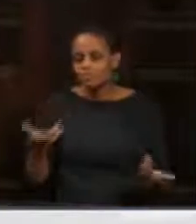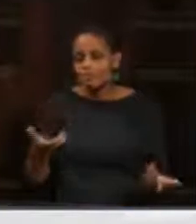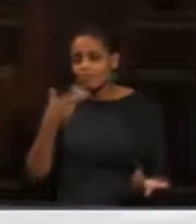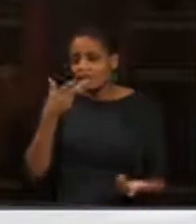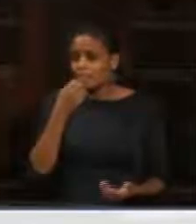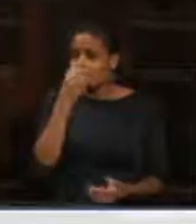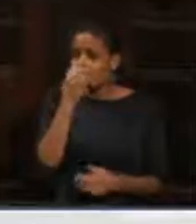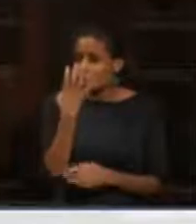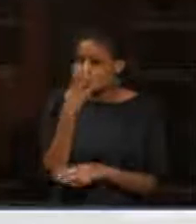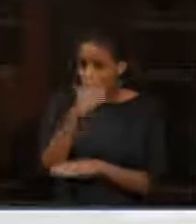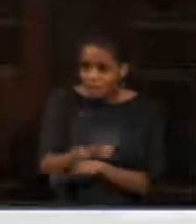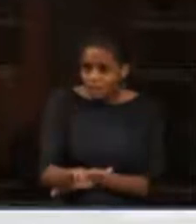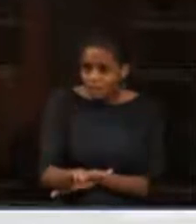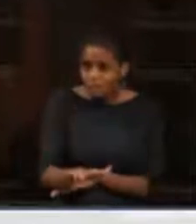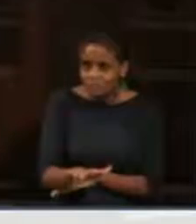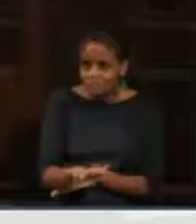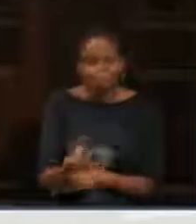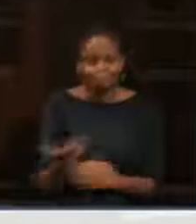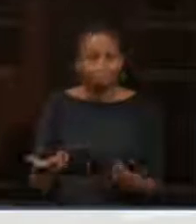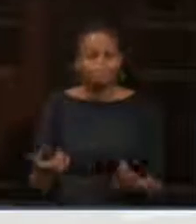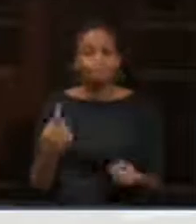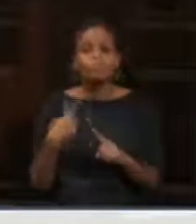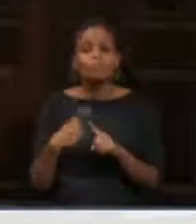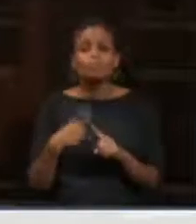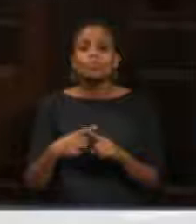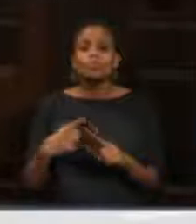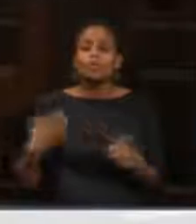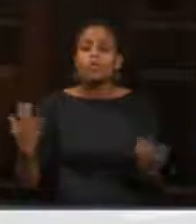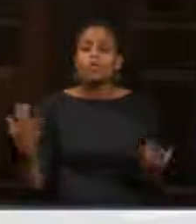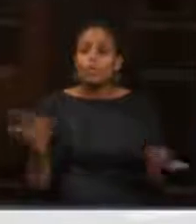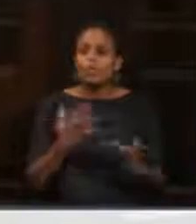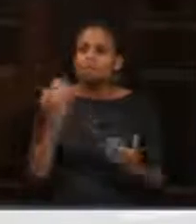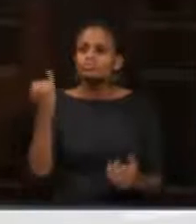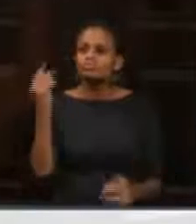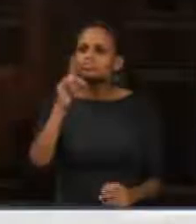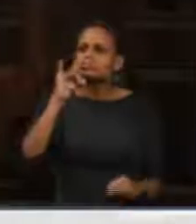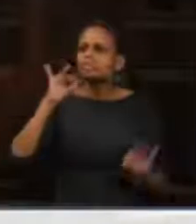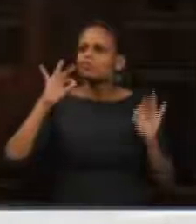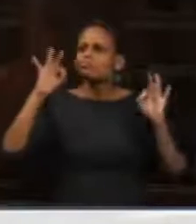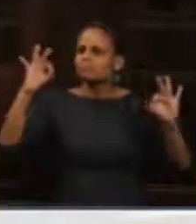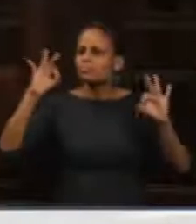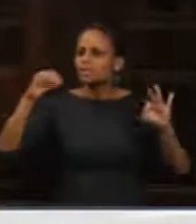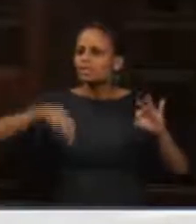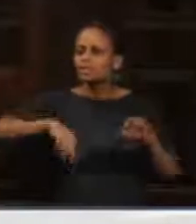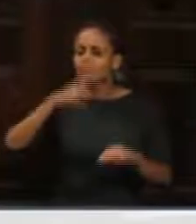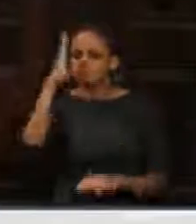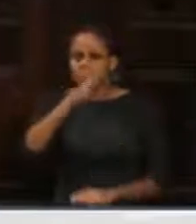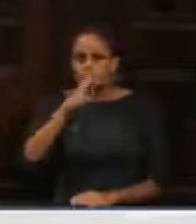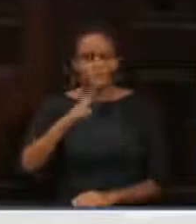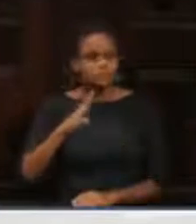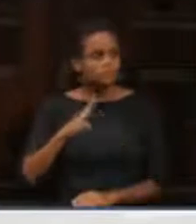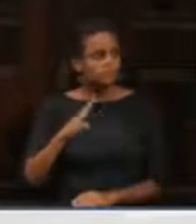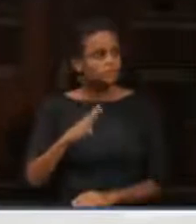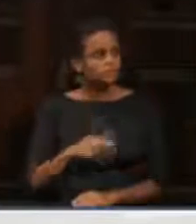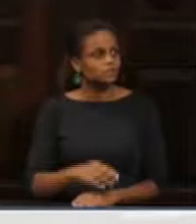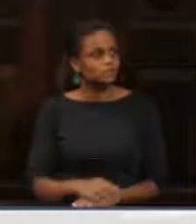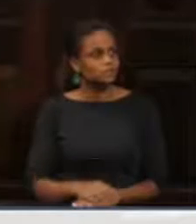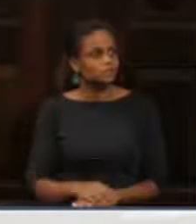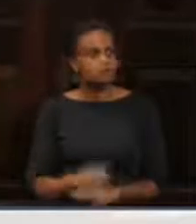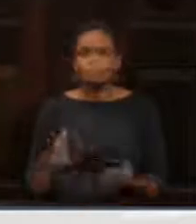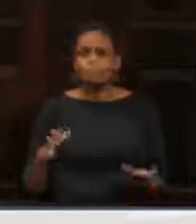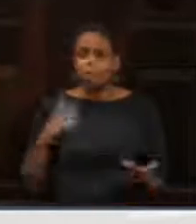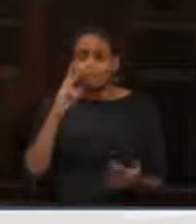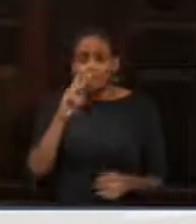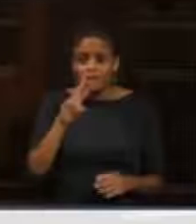Porque hoje é um dia muito simbólico para o nosso país. Afinal de contas, a gente tem aí um ex-presidente